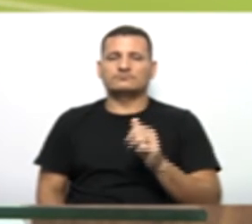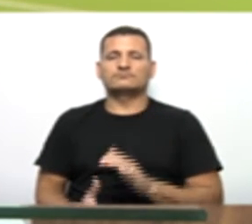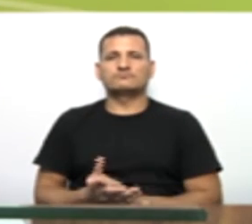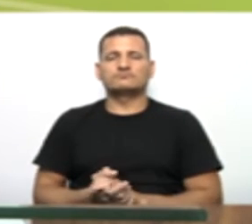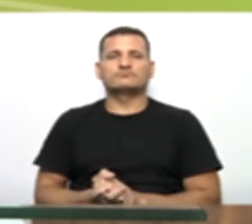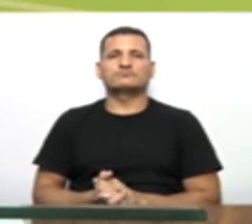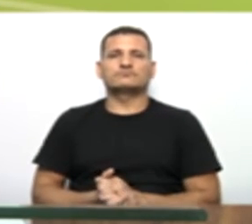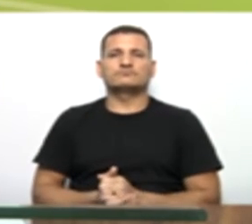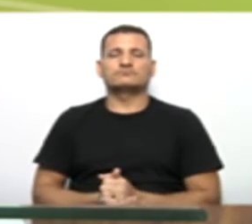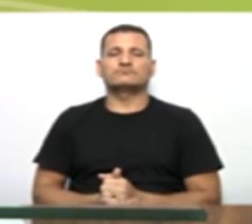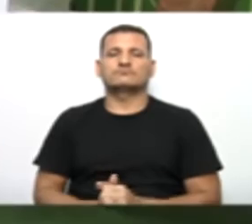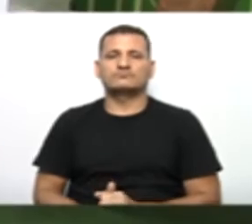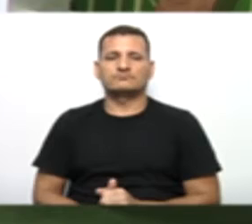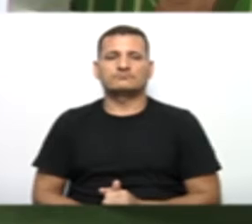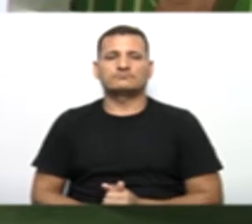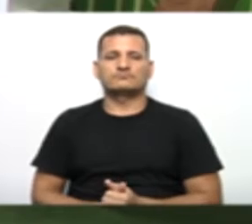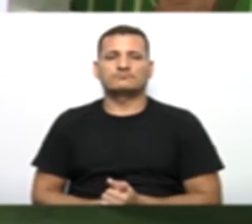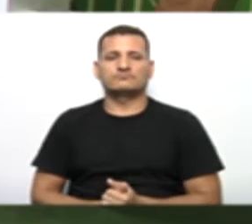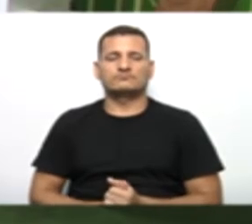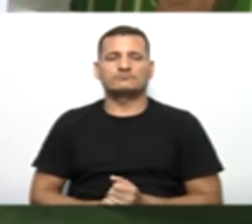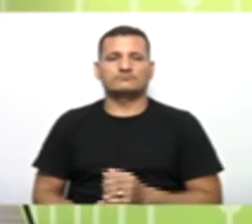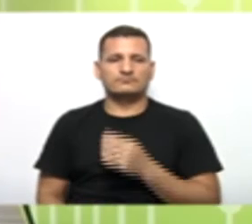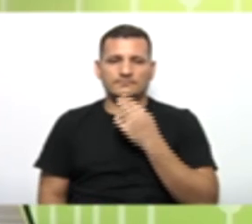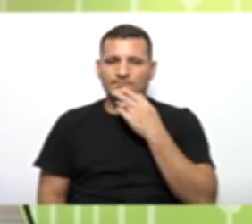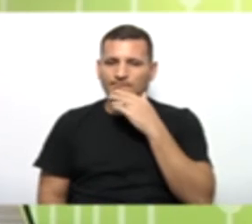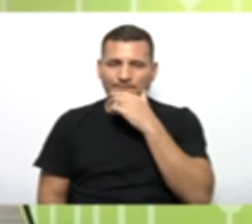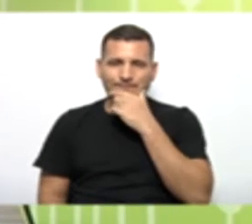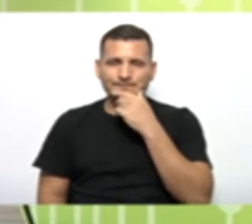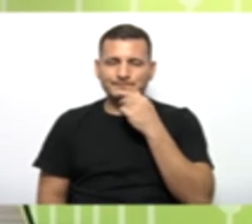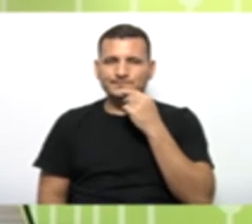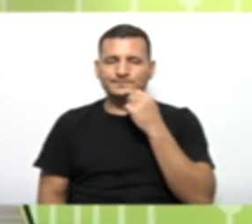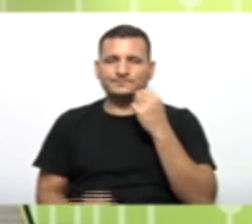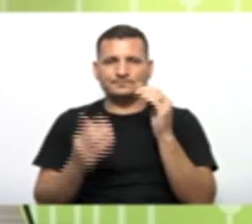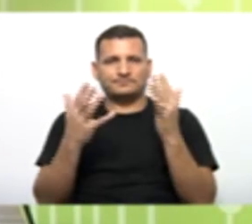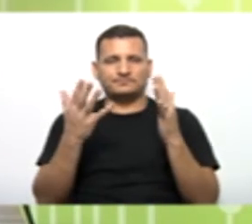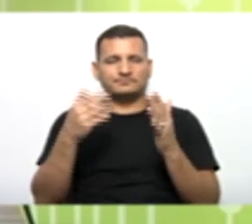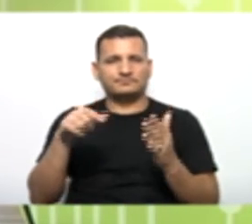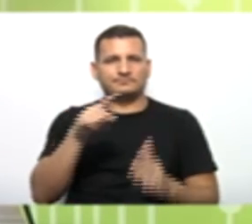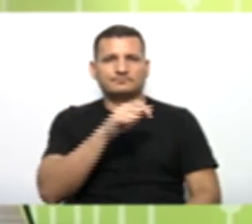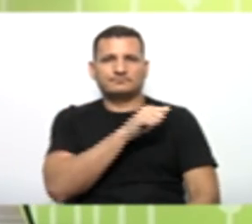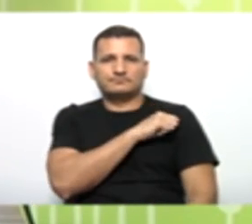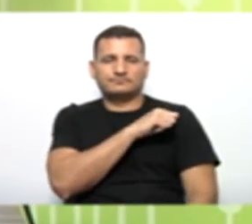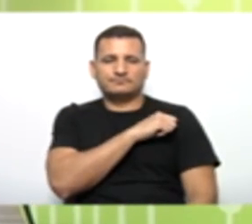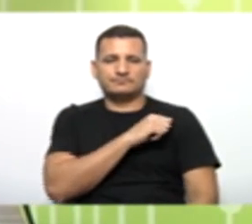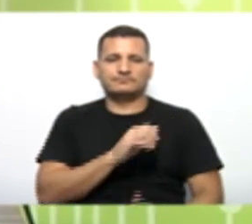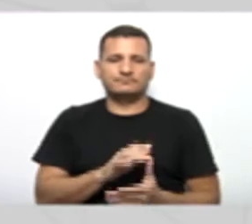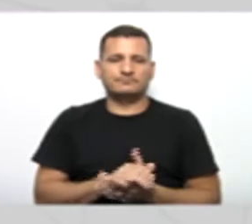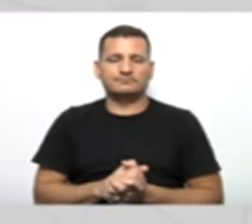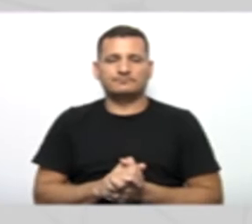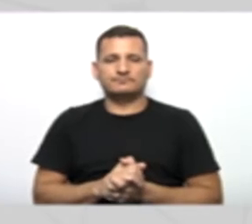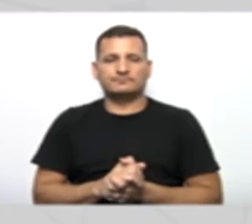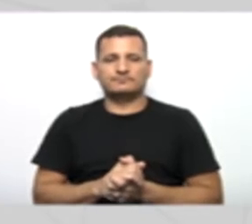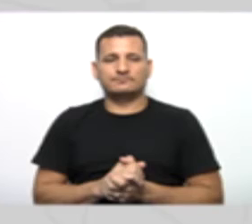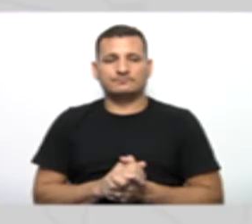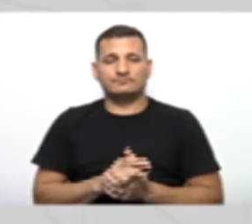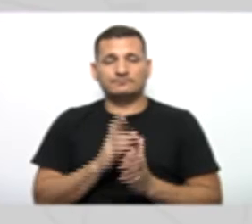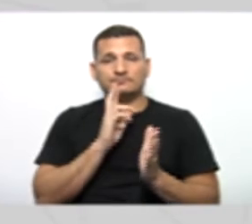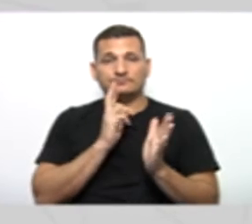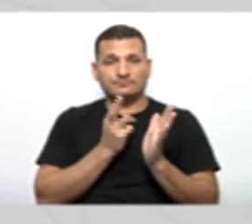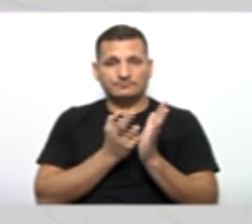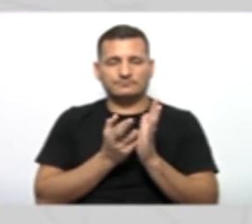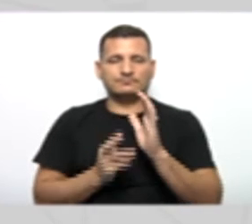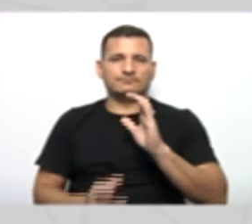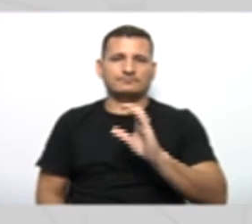está correto, né, professor? Isso mesmo. Parabéns aos alunos. E a resposta correta é a letra C.